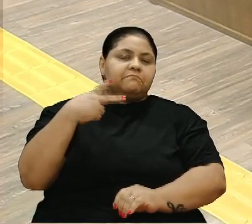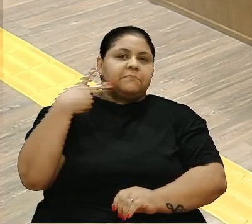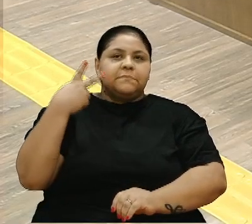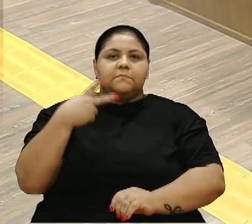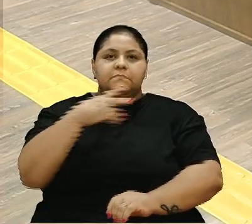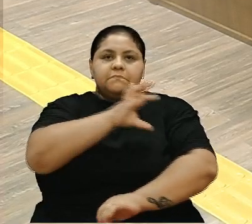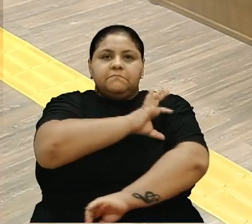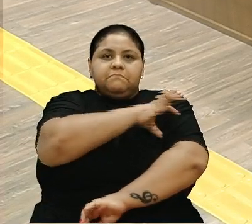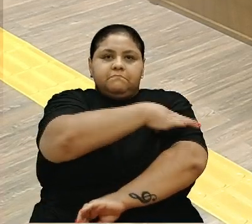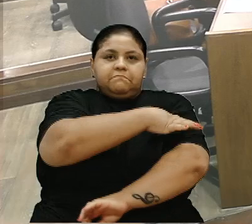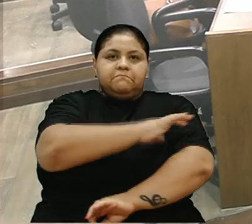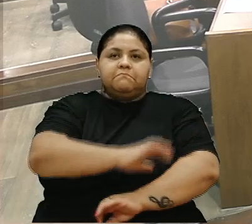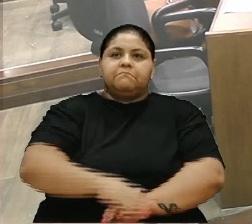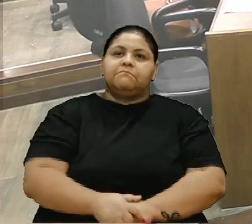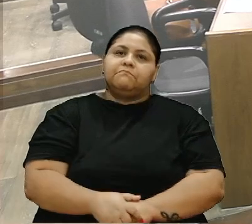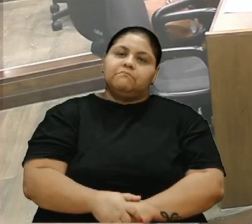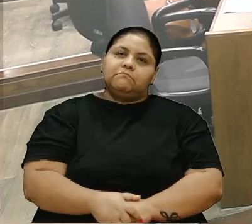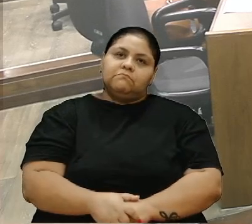Ramon.